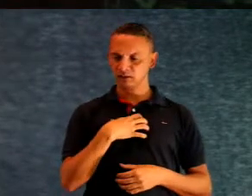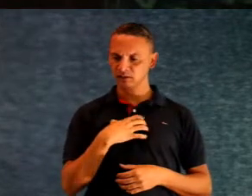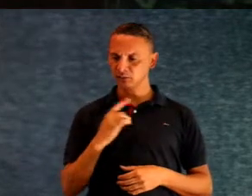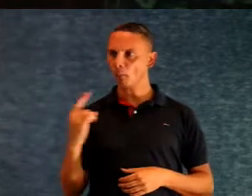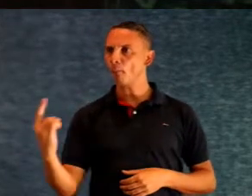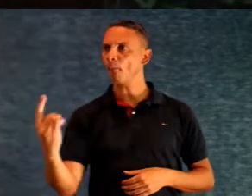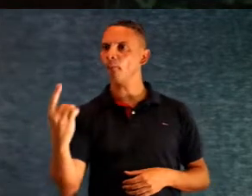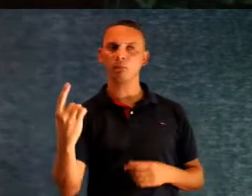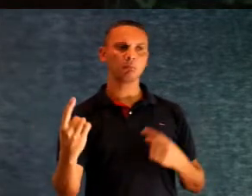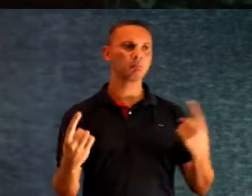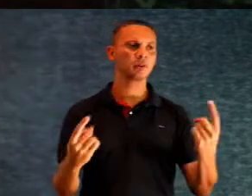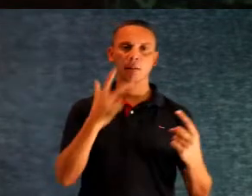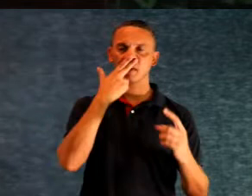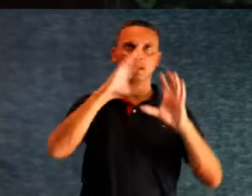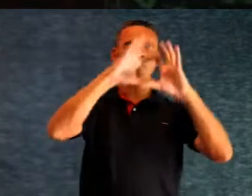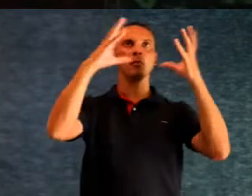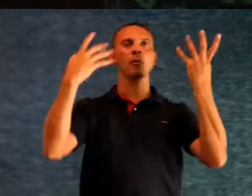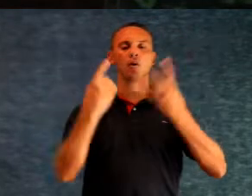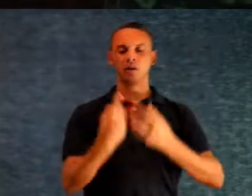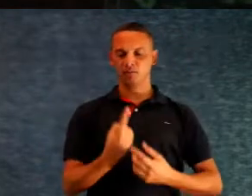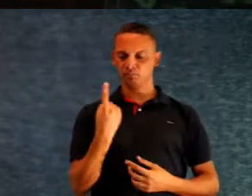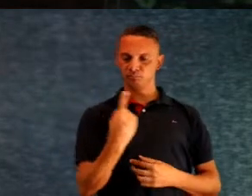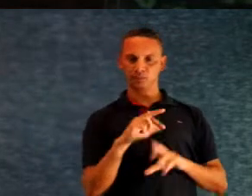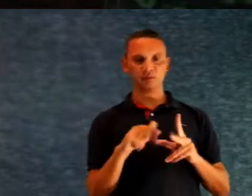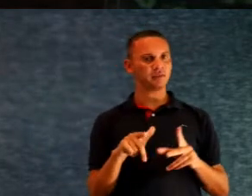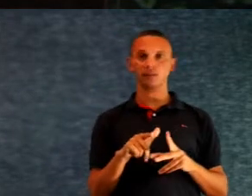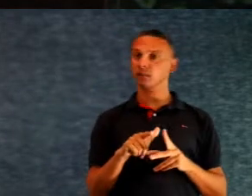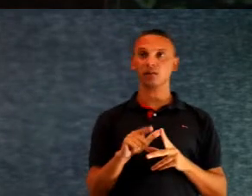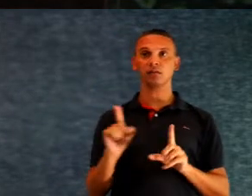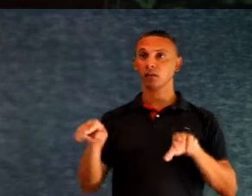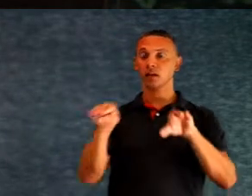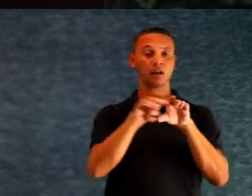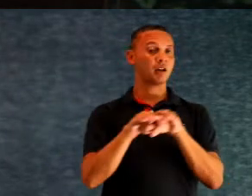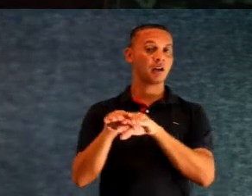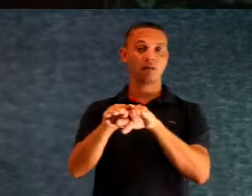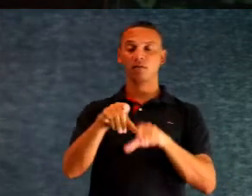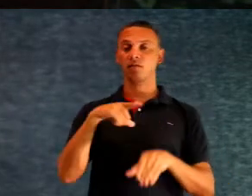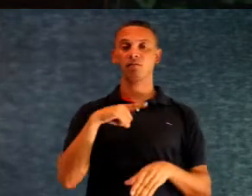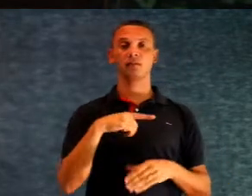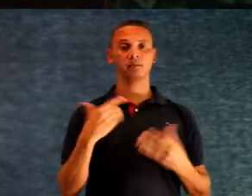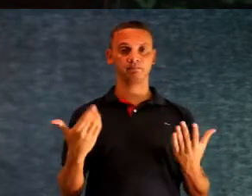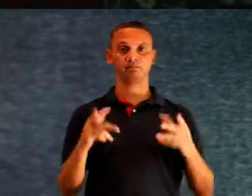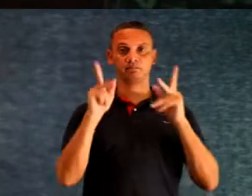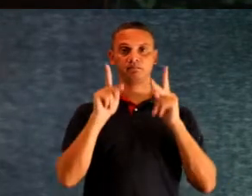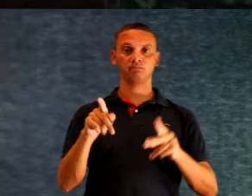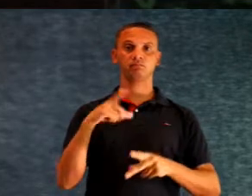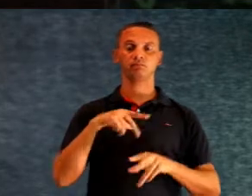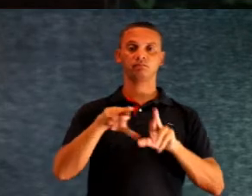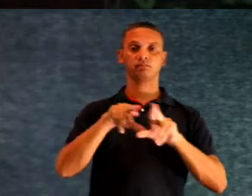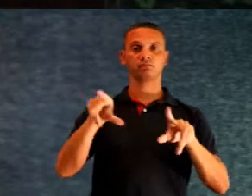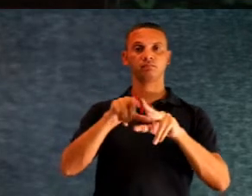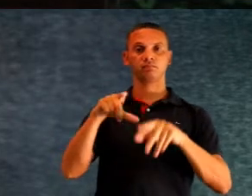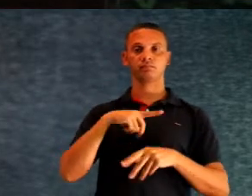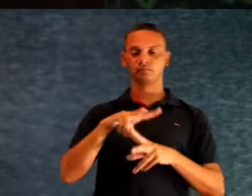e muito sabiamente, ele dava essas lições de vida a Maria Julieta, né? Vamos ao cemitério, porque a morte não